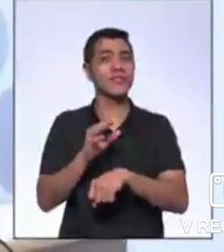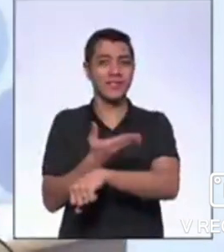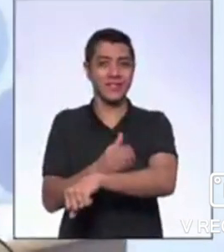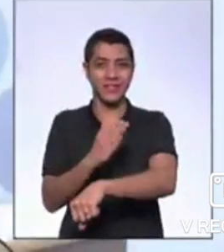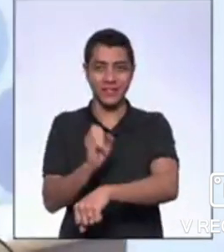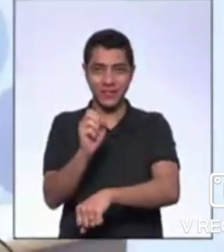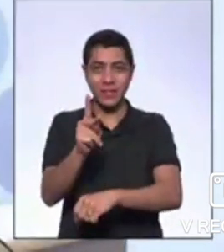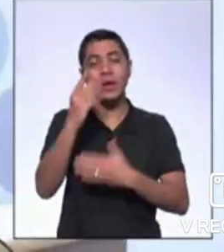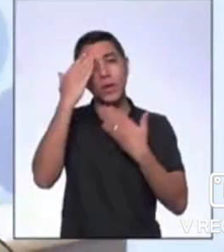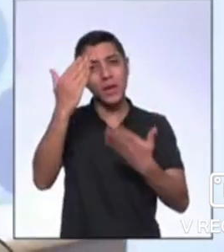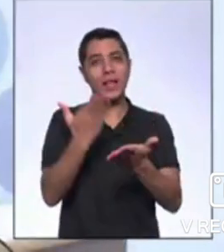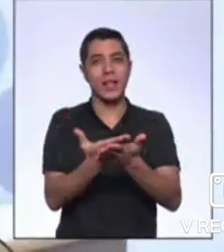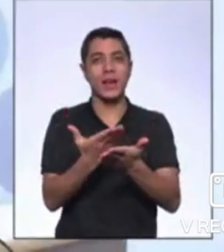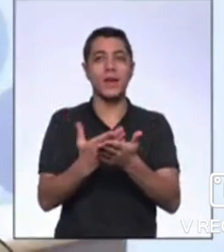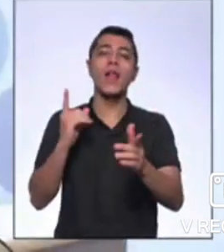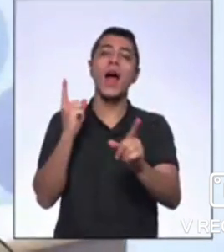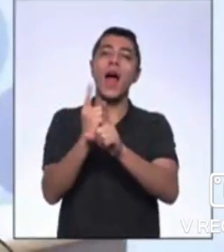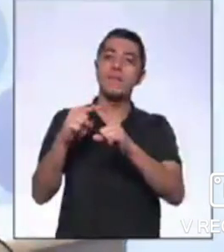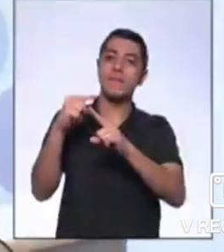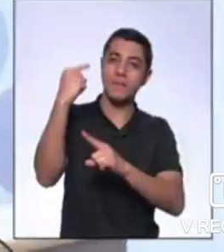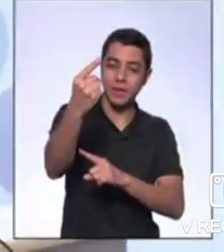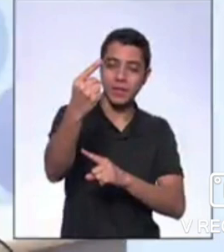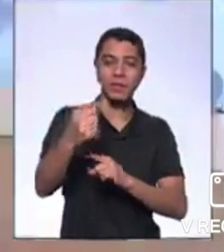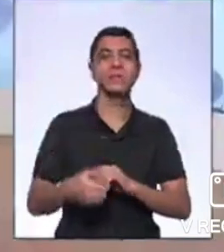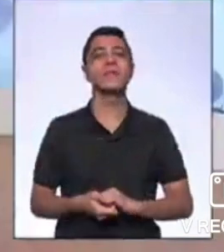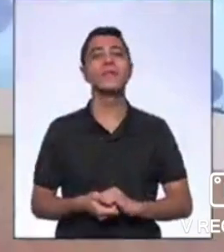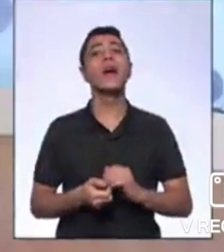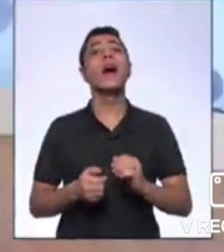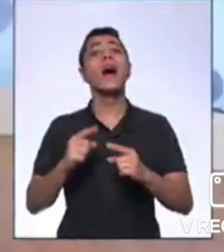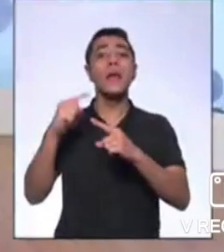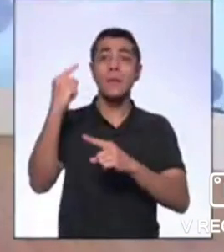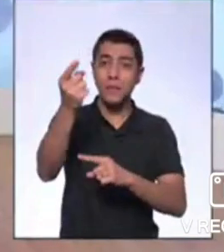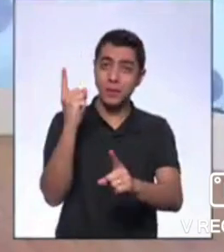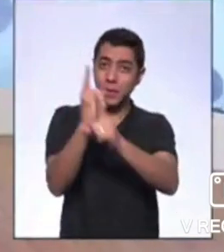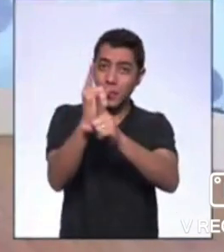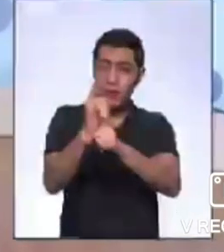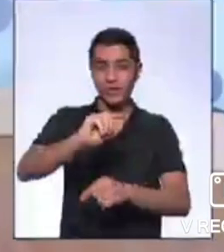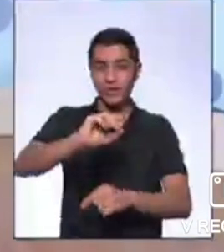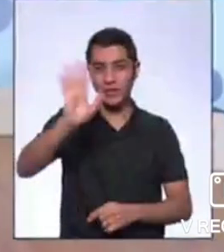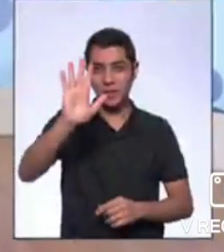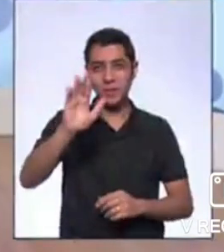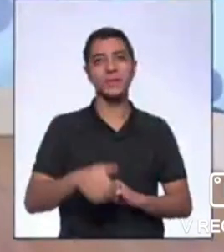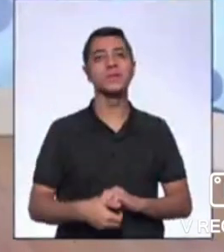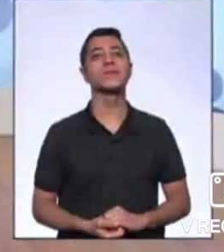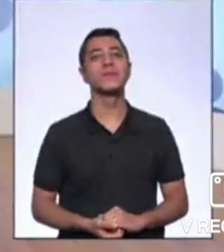participação de vocês e até a próxima. Até a próxima. Shalom.